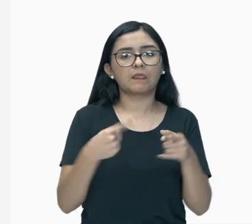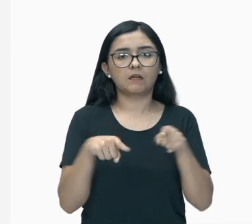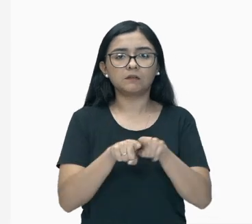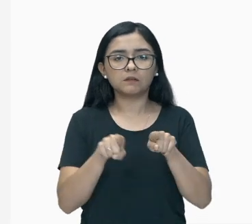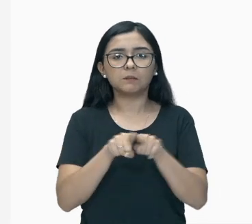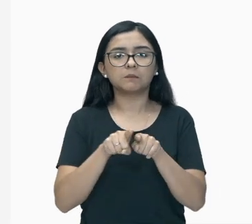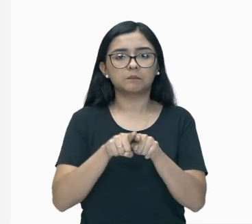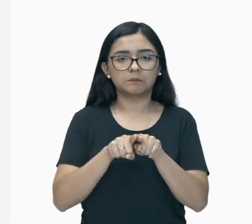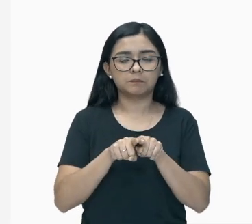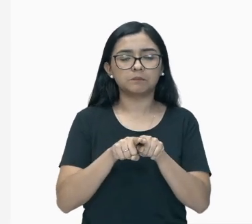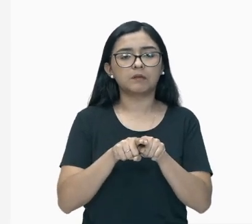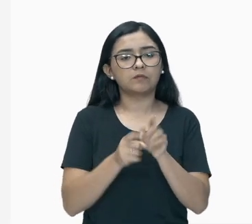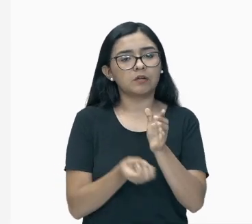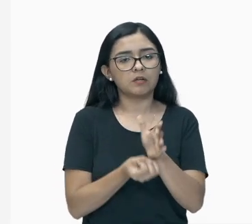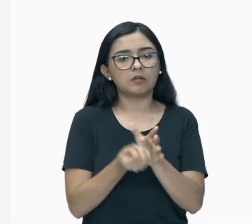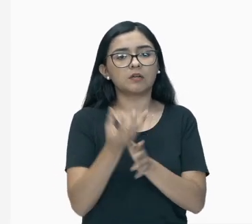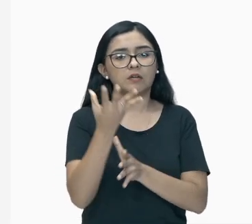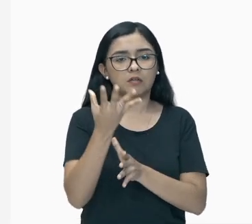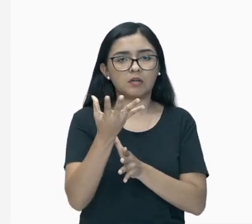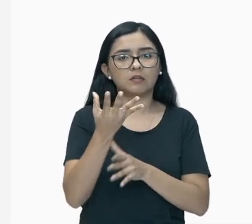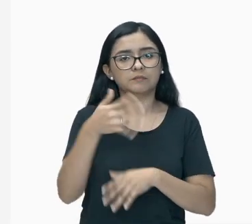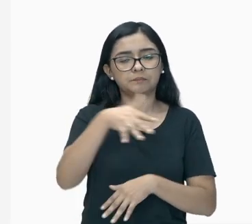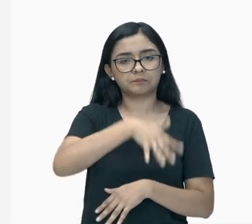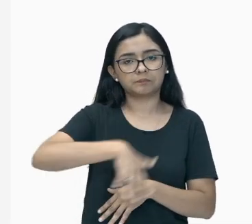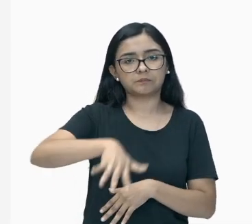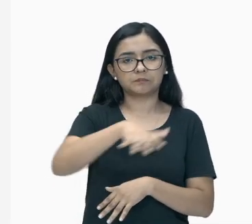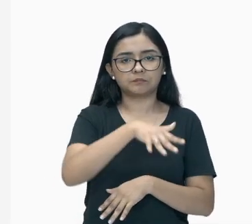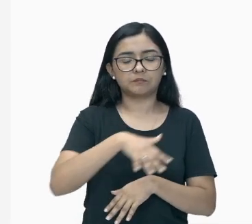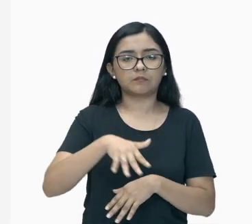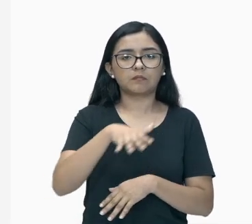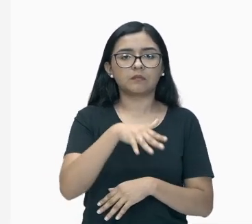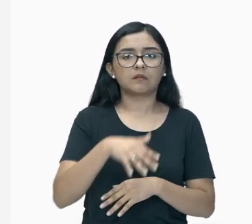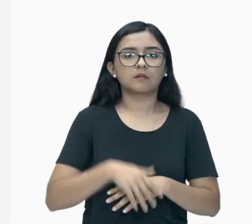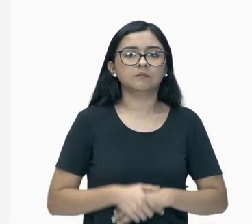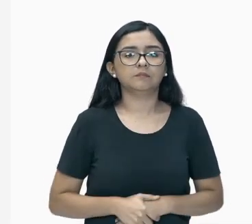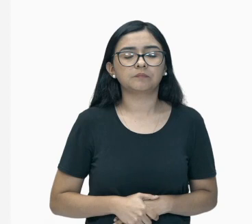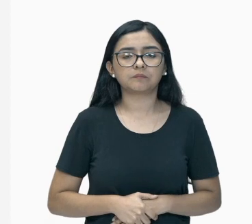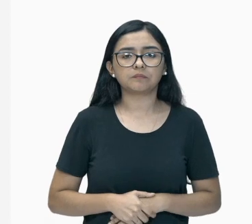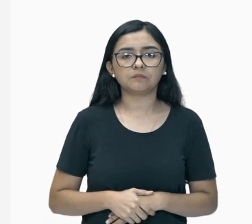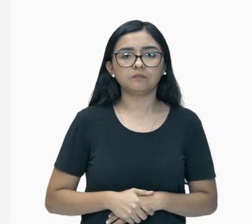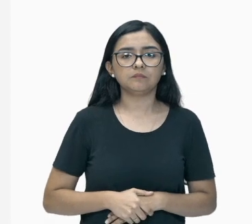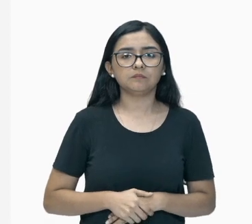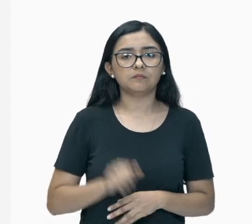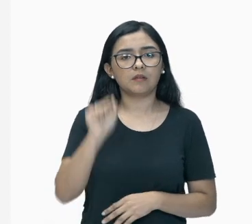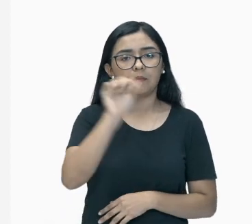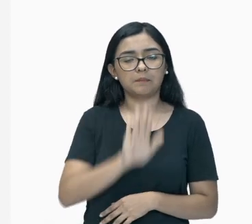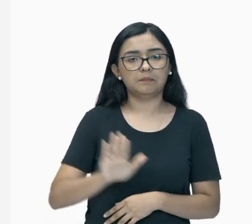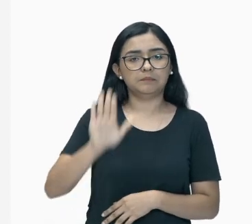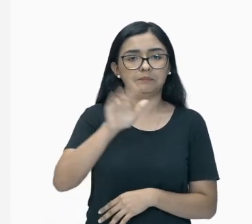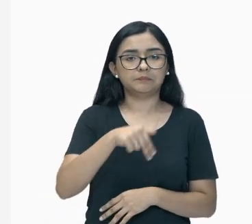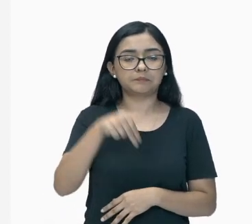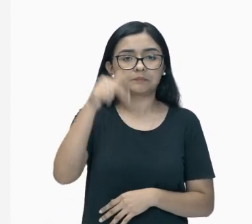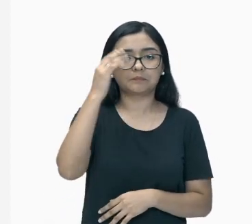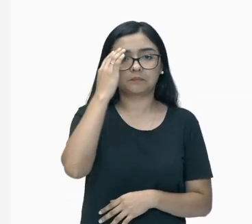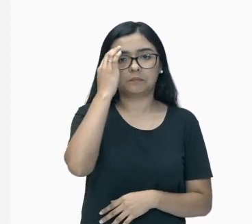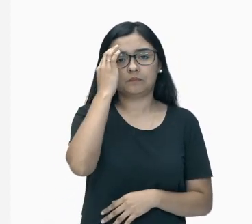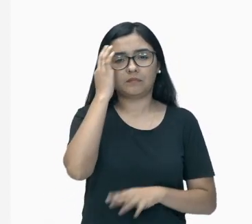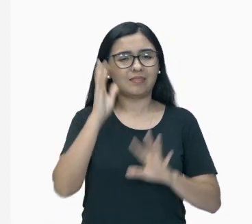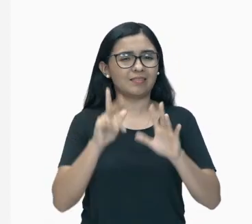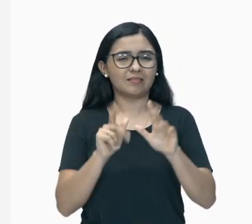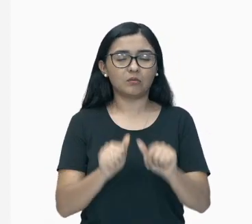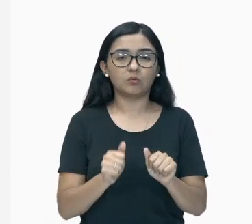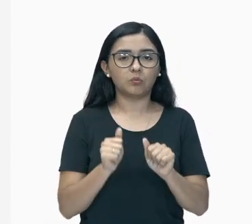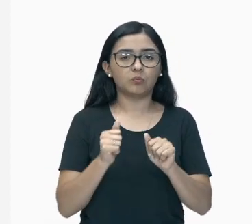implantou em todas as colônias ali da América do Norte, das suas colônias da América do Norte. Então, a lei do selo, nada